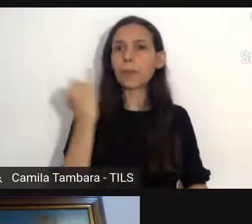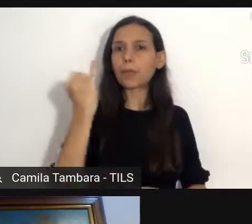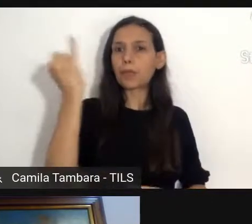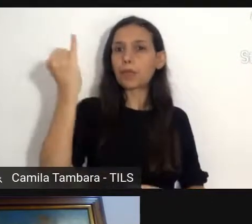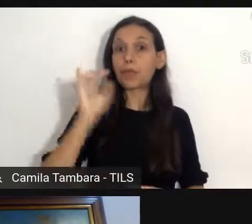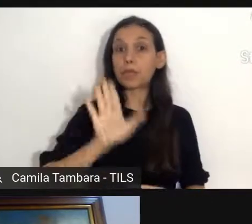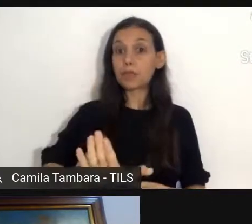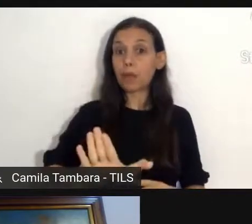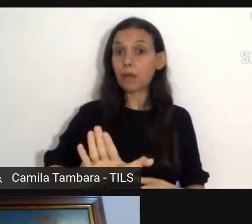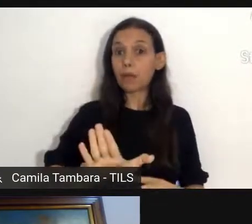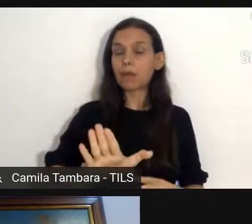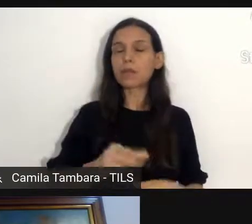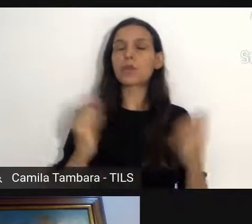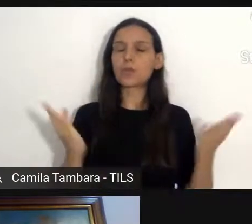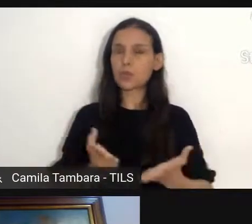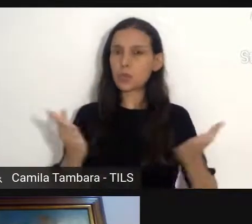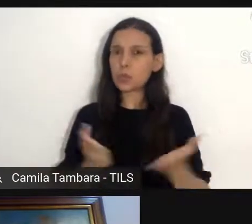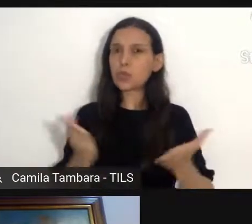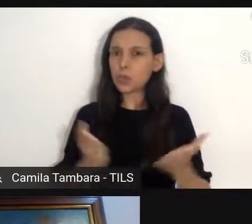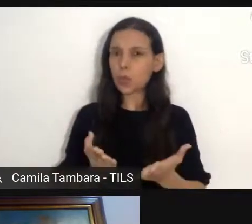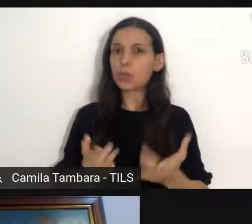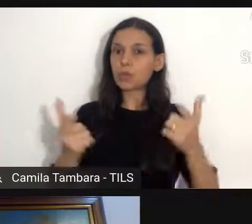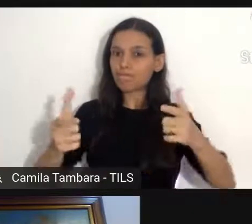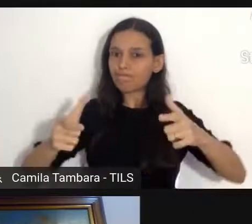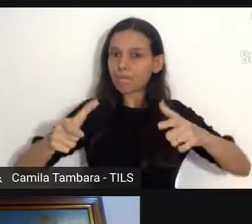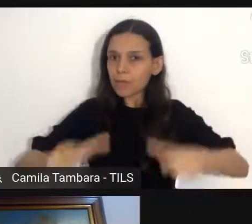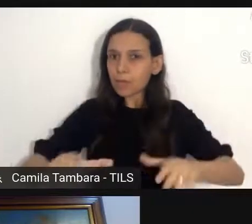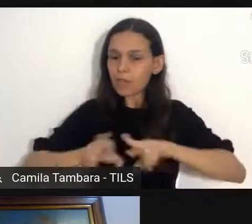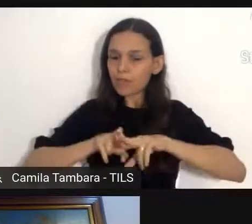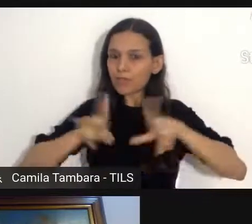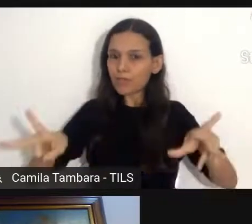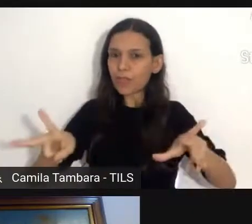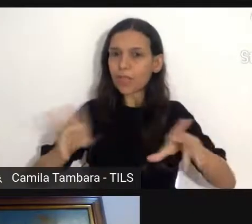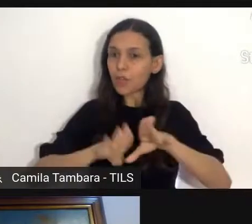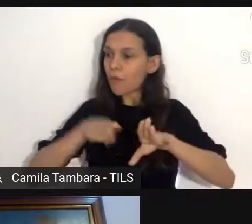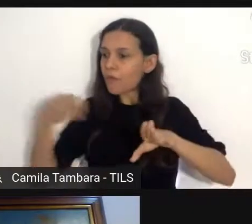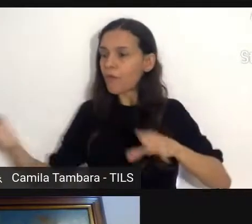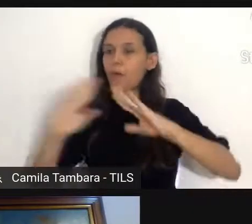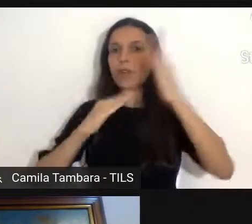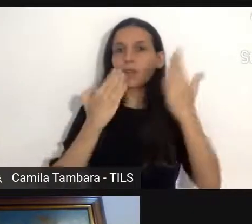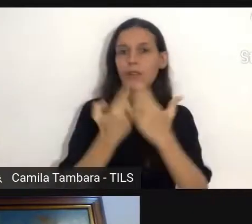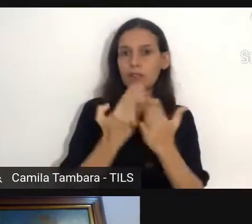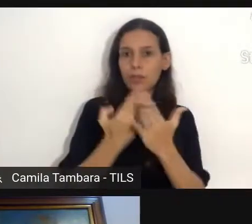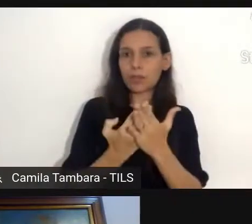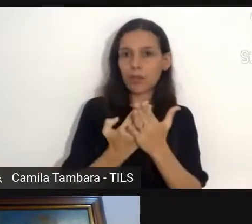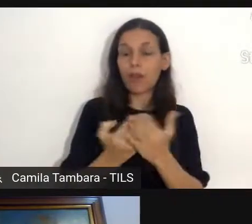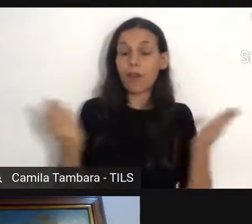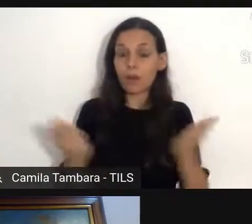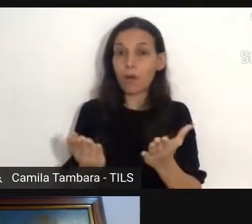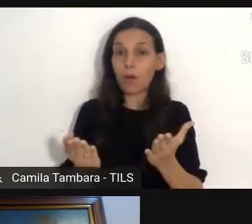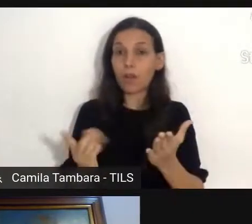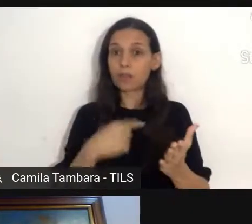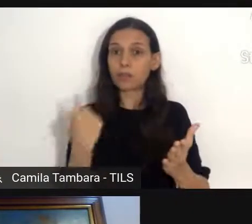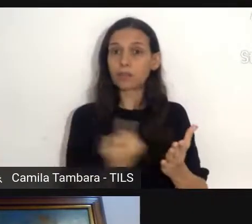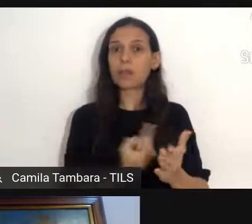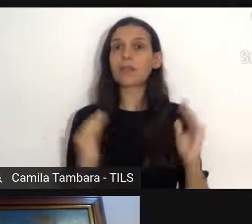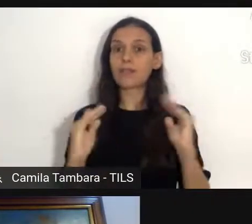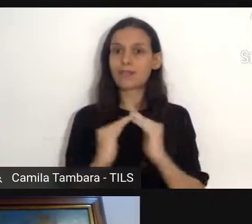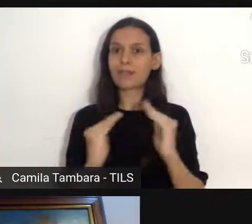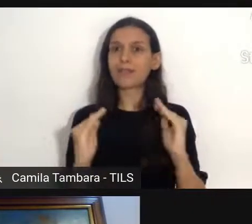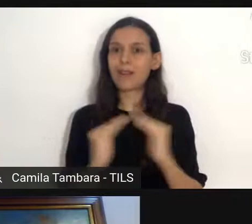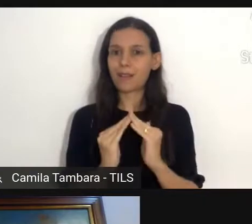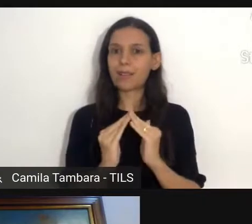hoje, como este espaço não formal de aprendizagem é basicamente o espaço de residência e de convivência da família, esse papel